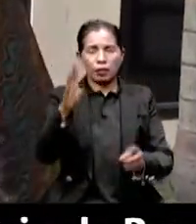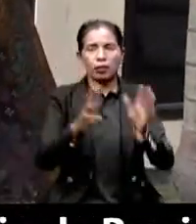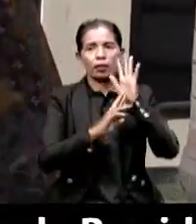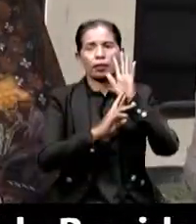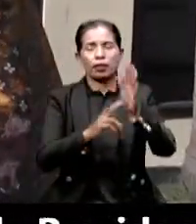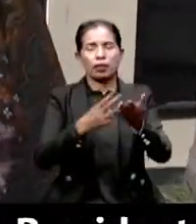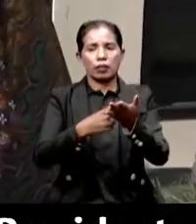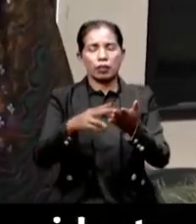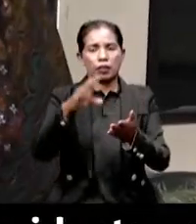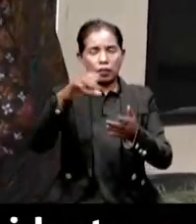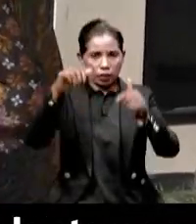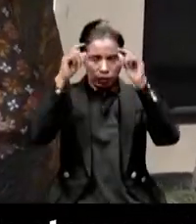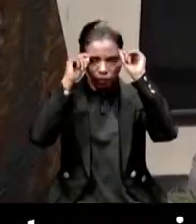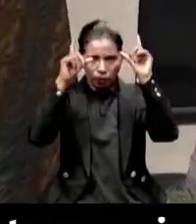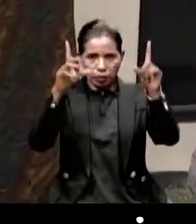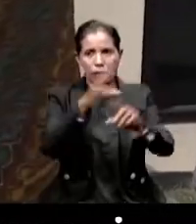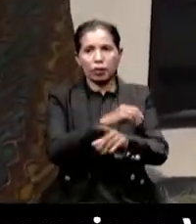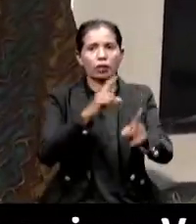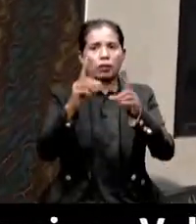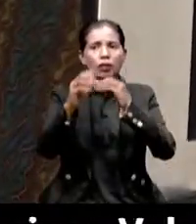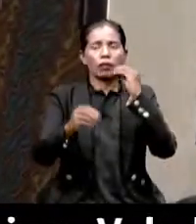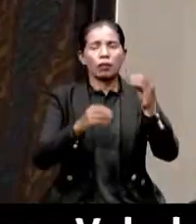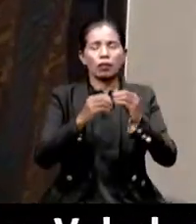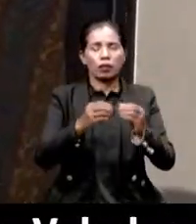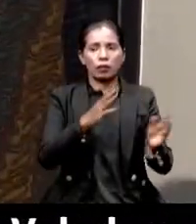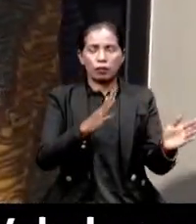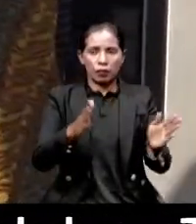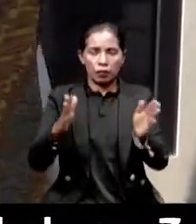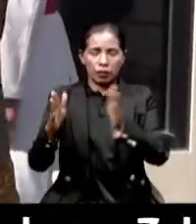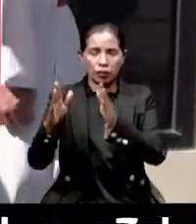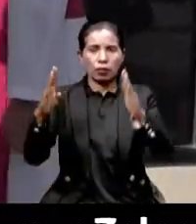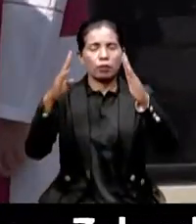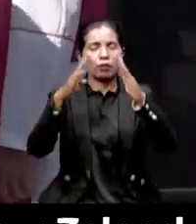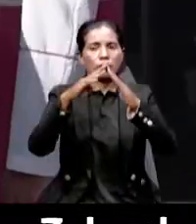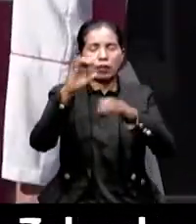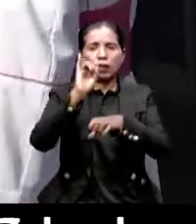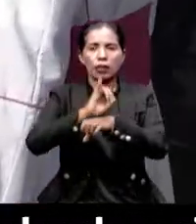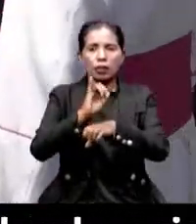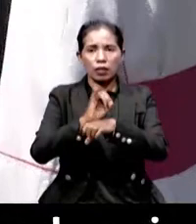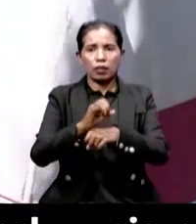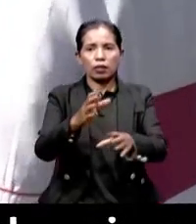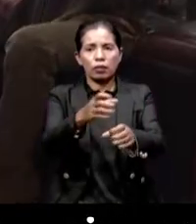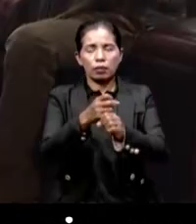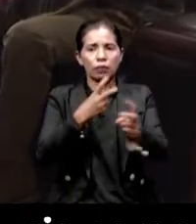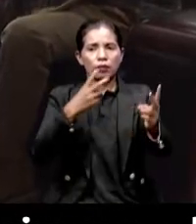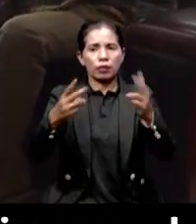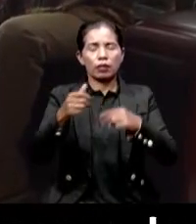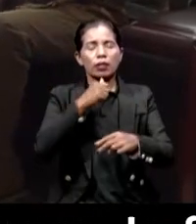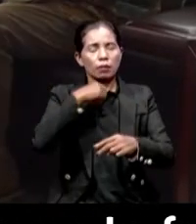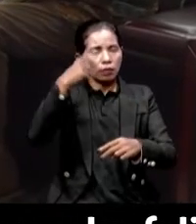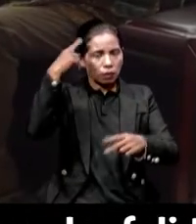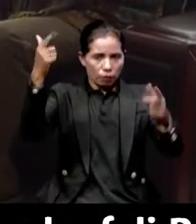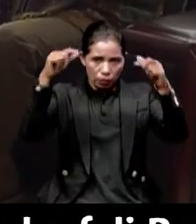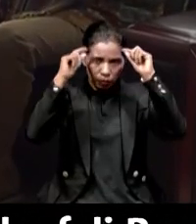representante Santa Ceia Timor-Leste, Marcos Prisi, o qual é conoba progresso preparação uma Macreira Daniel, a tosima visita ao Papa, mais Timor-Leste. Ramos